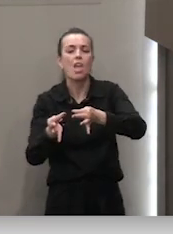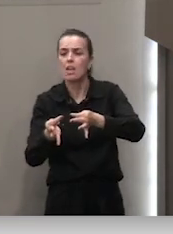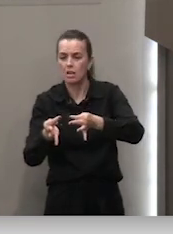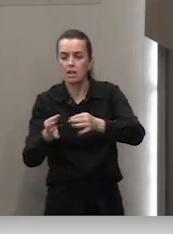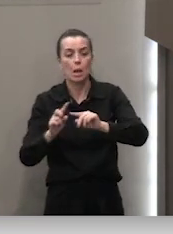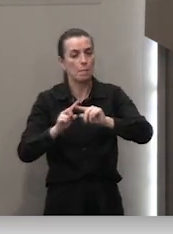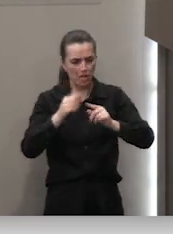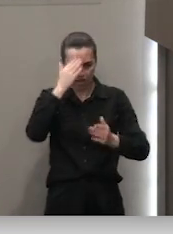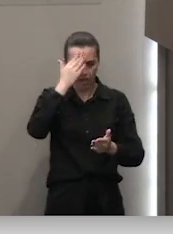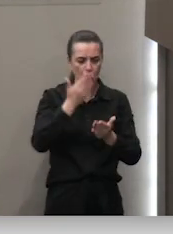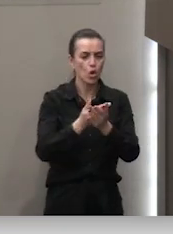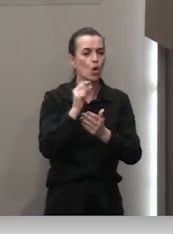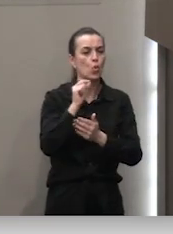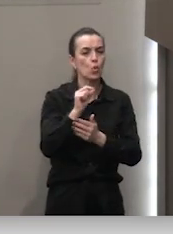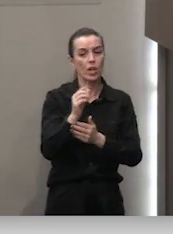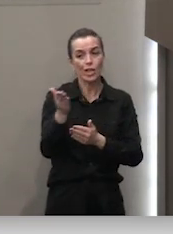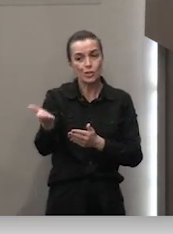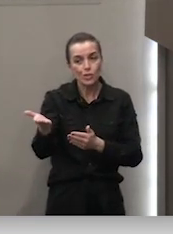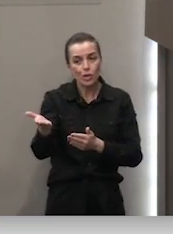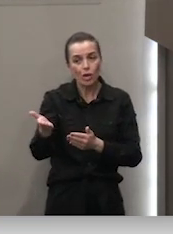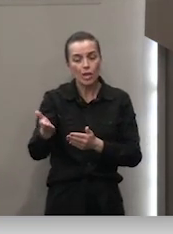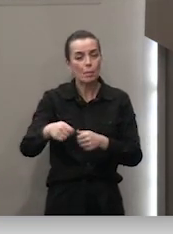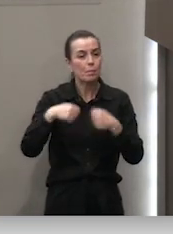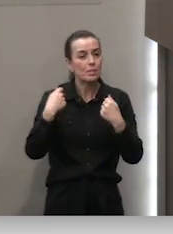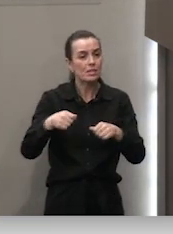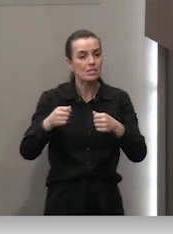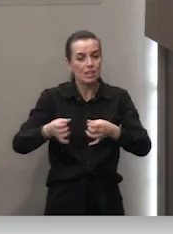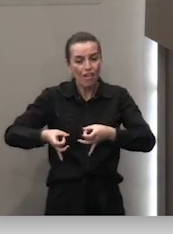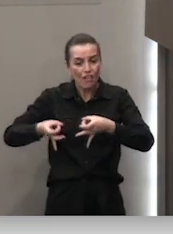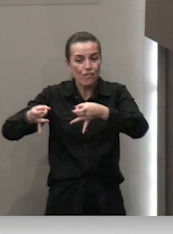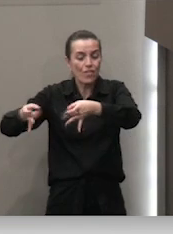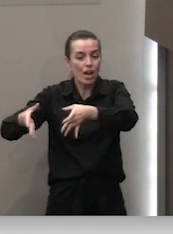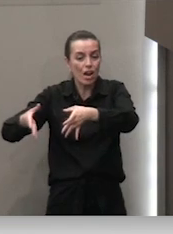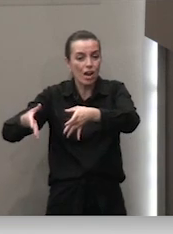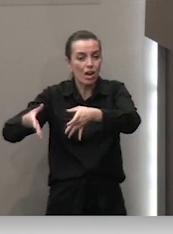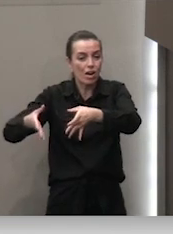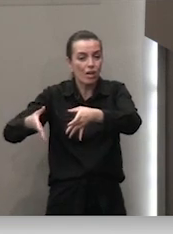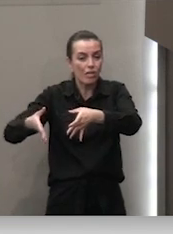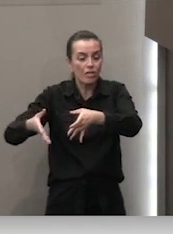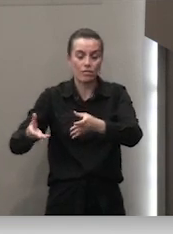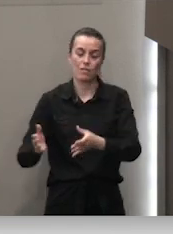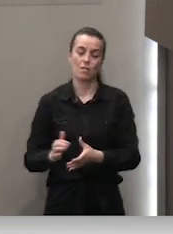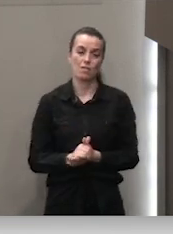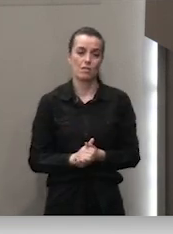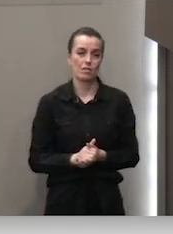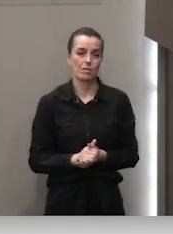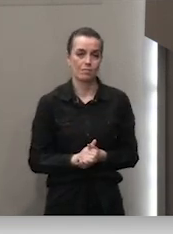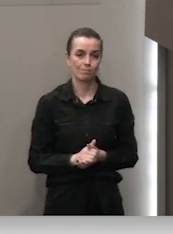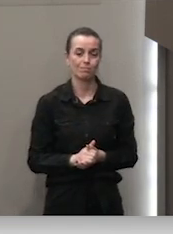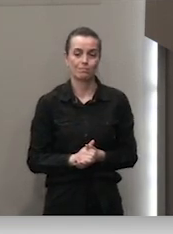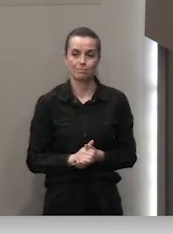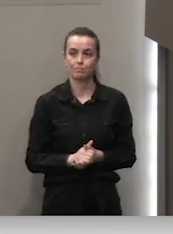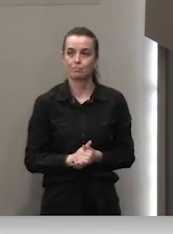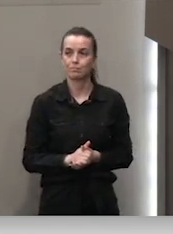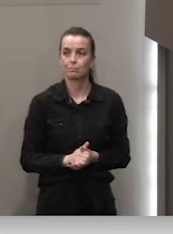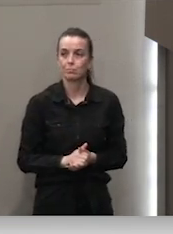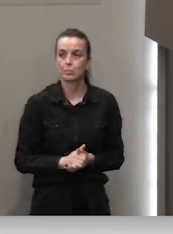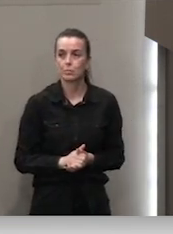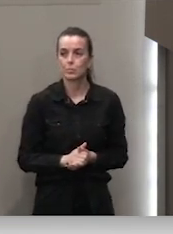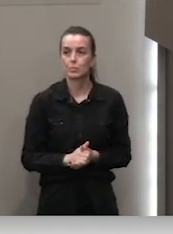que este material já deveria estar fora do hospital faz muito tempo. Ele cedo a parte, se der tempo.